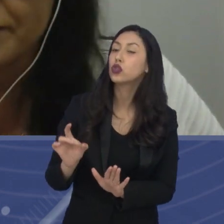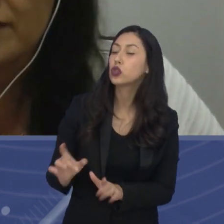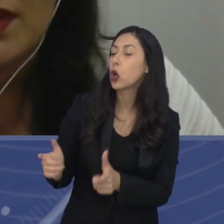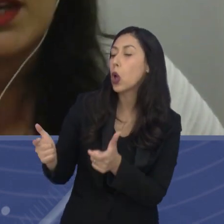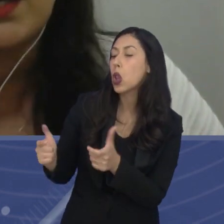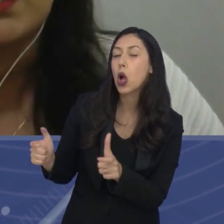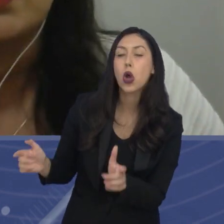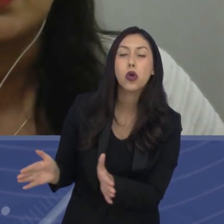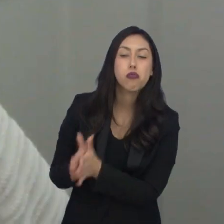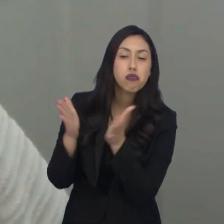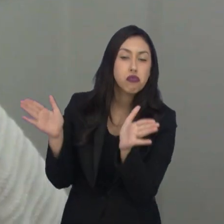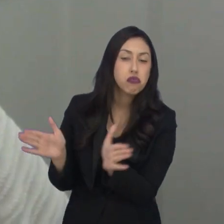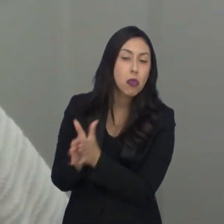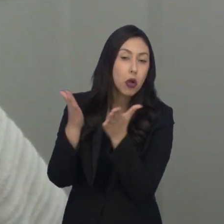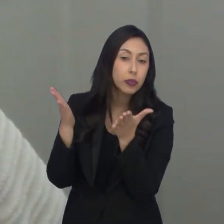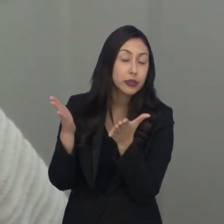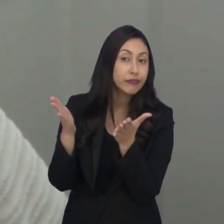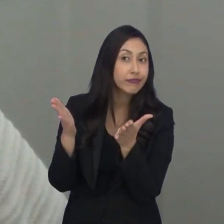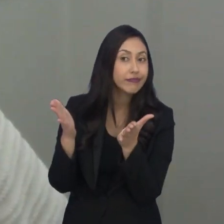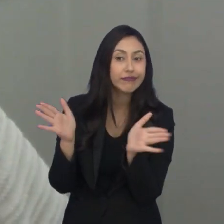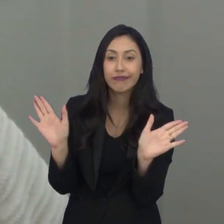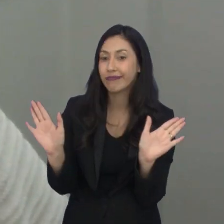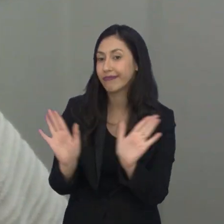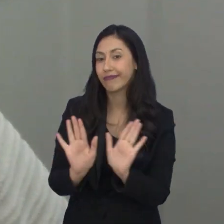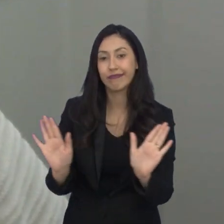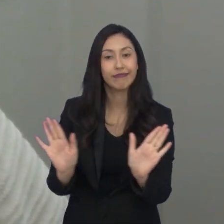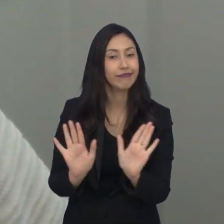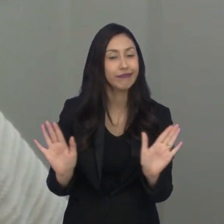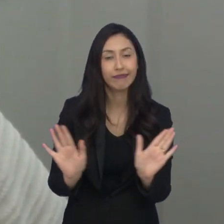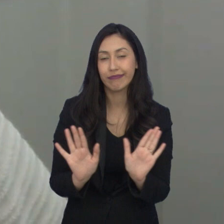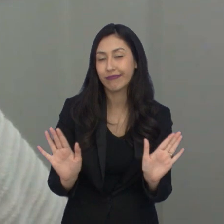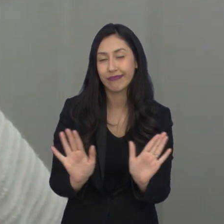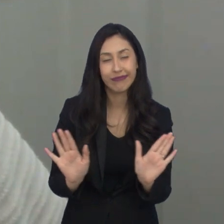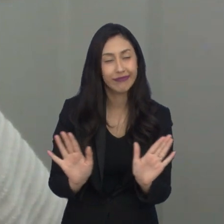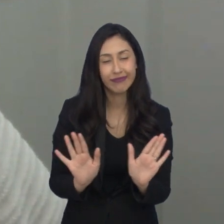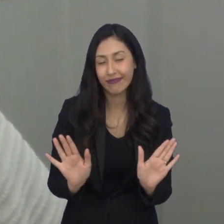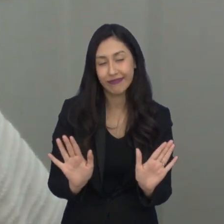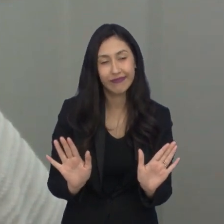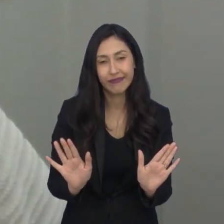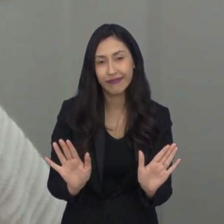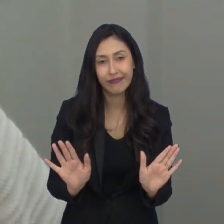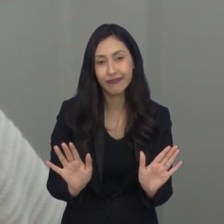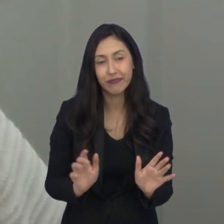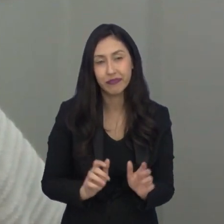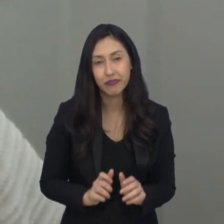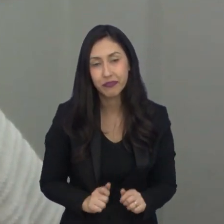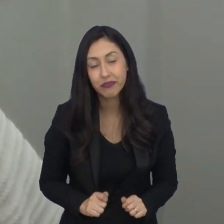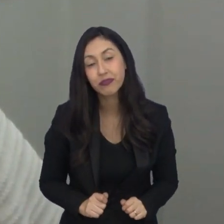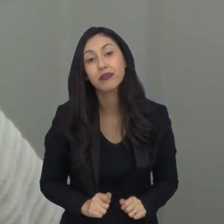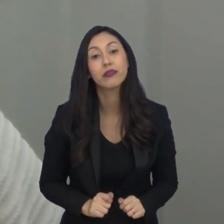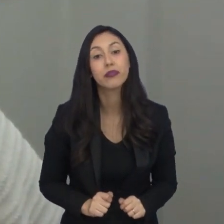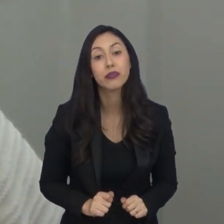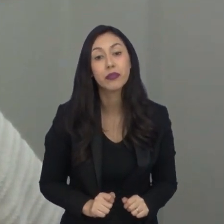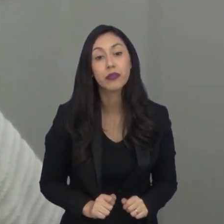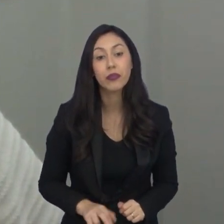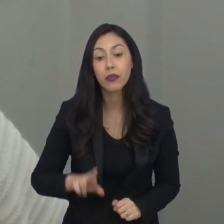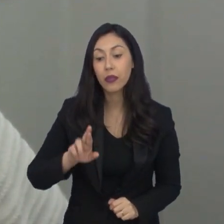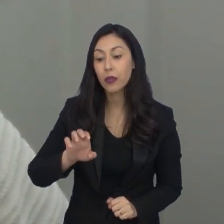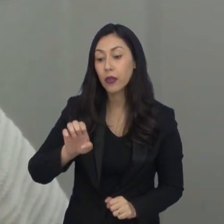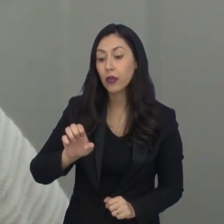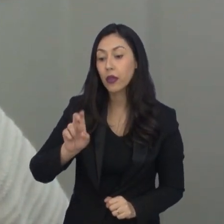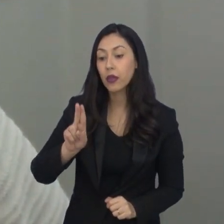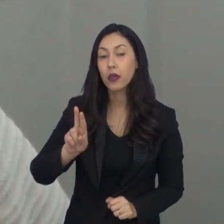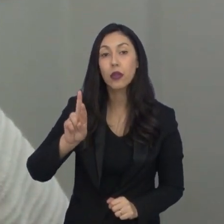renda, que não é a realidade. A REURB, ela é dividida